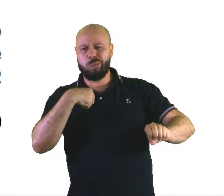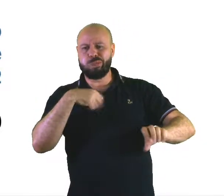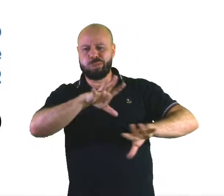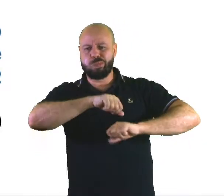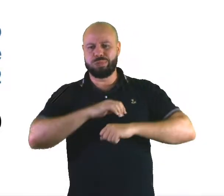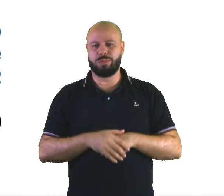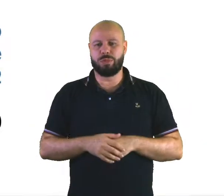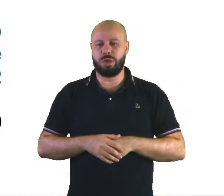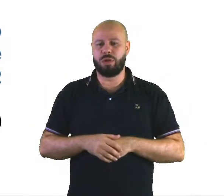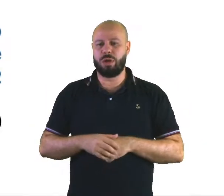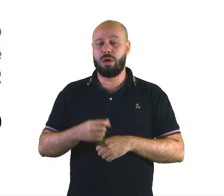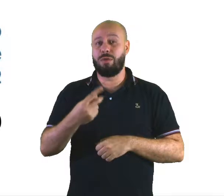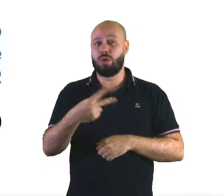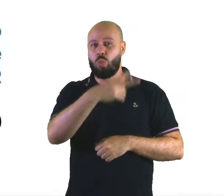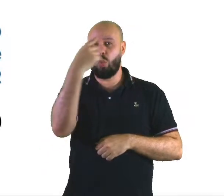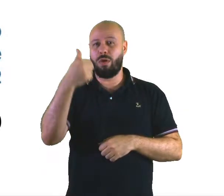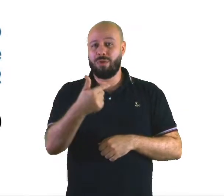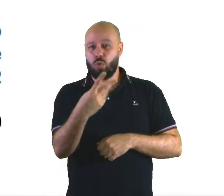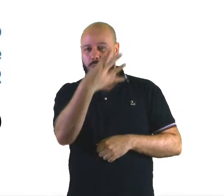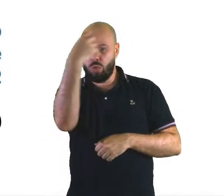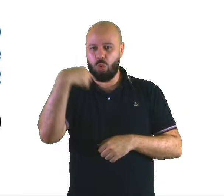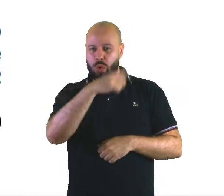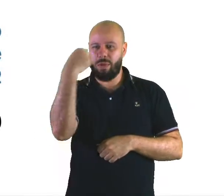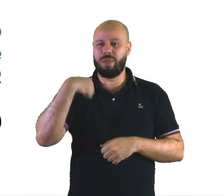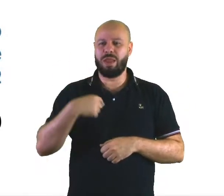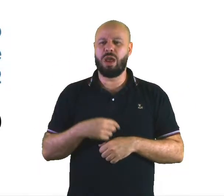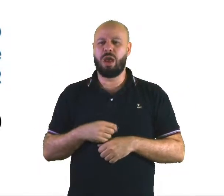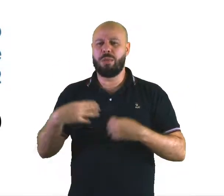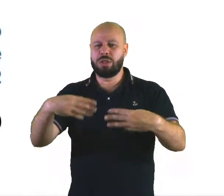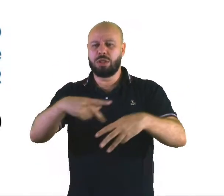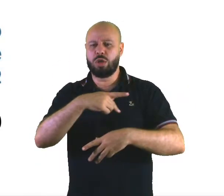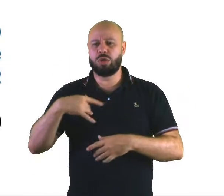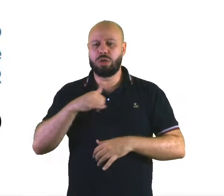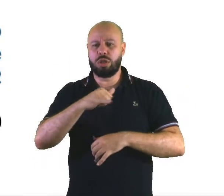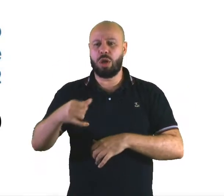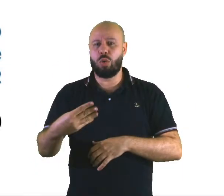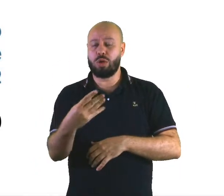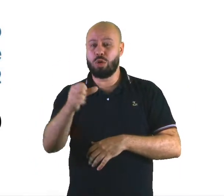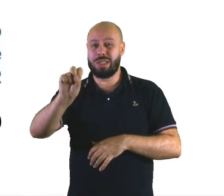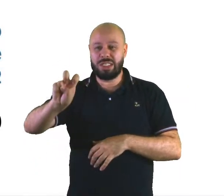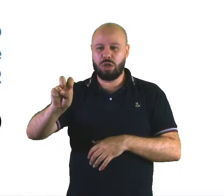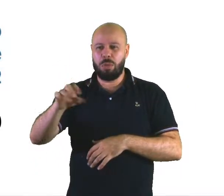da Saúde, foram notificados 485 óbitos e